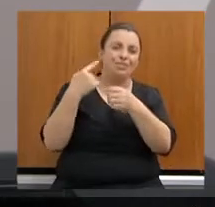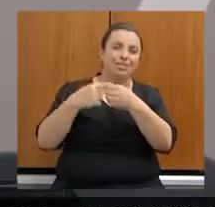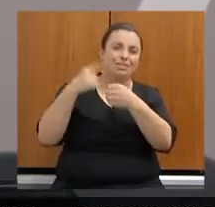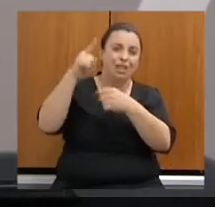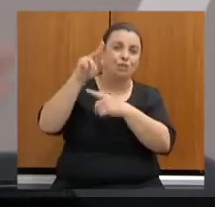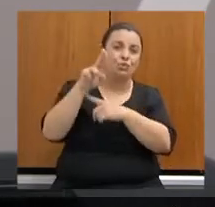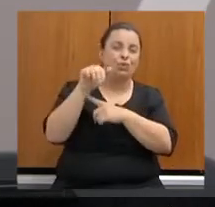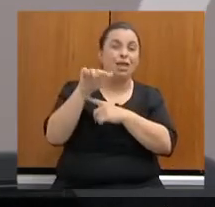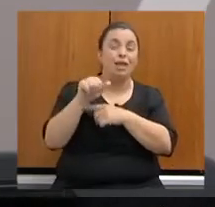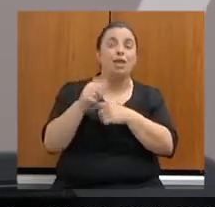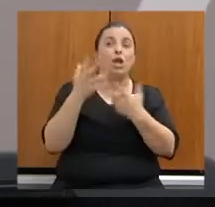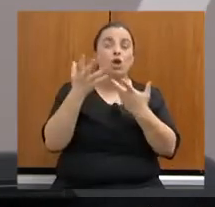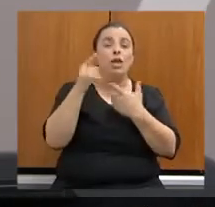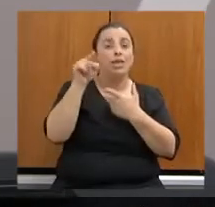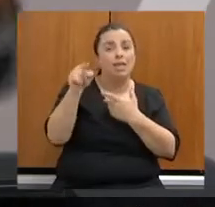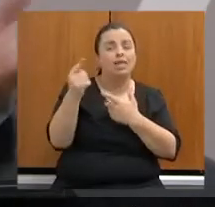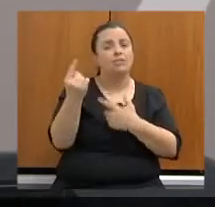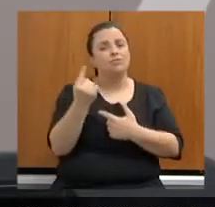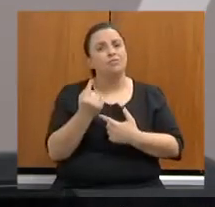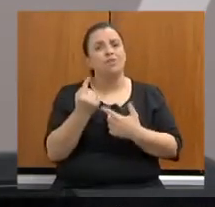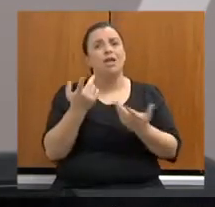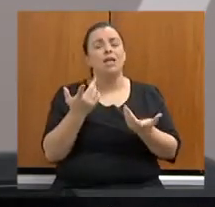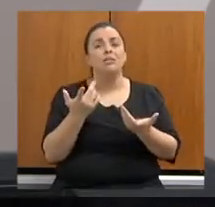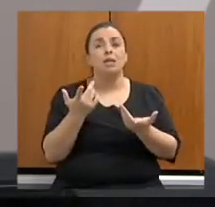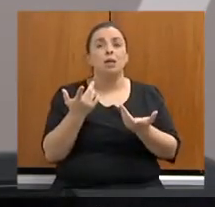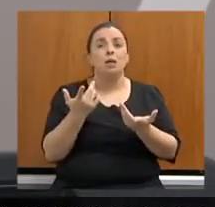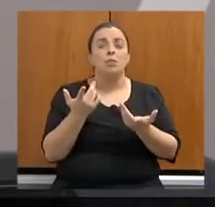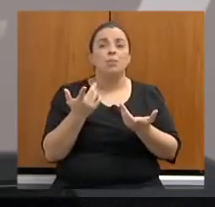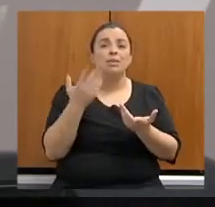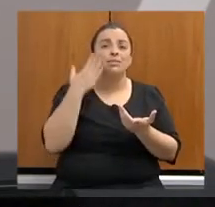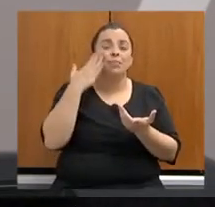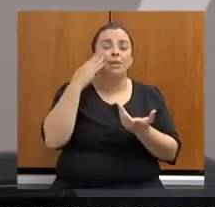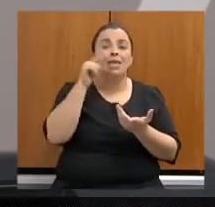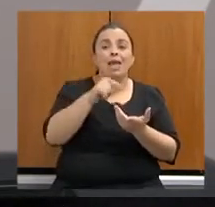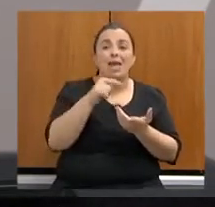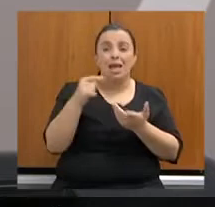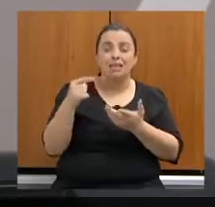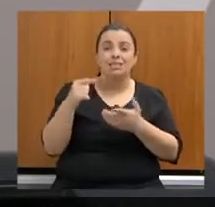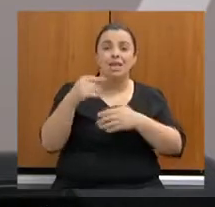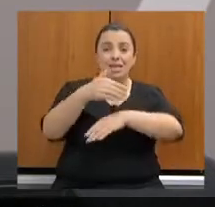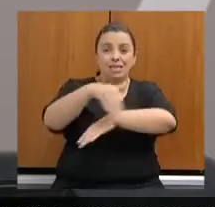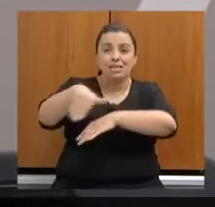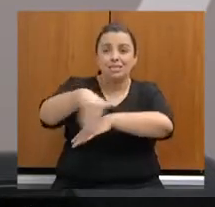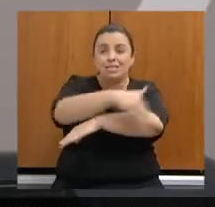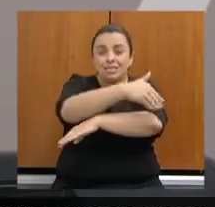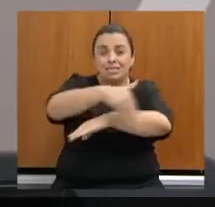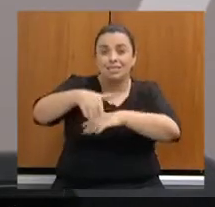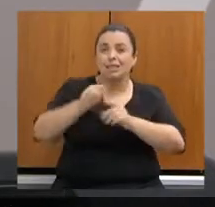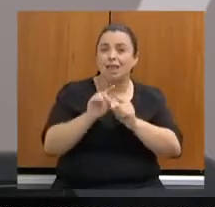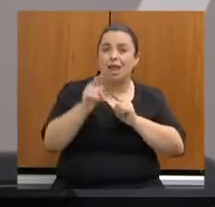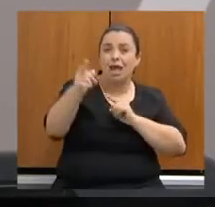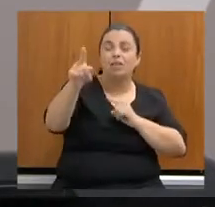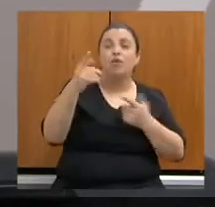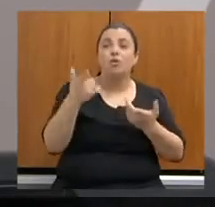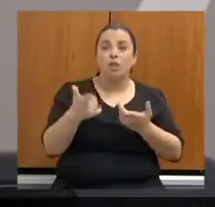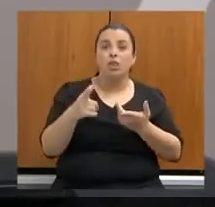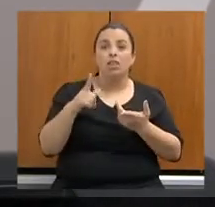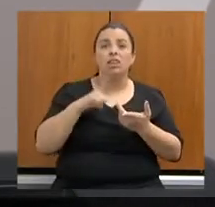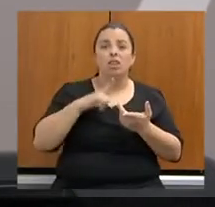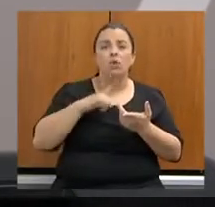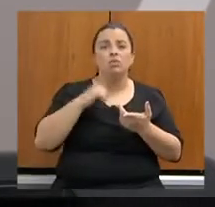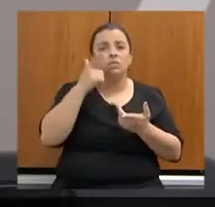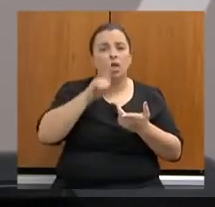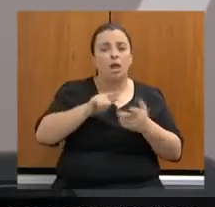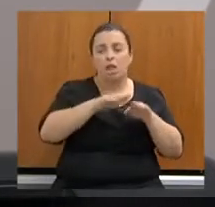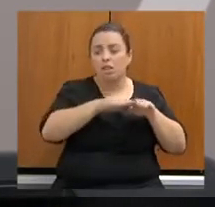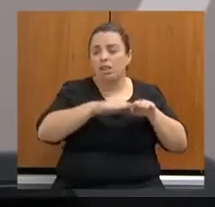eles gostariam que isso MS dele pudesse ser usado para que essa estrada fosse assaltada visto que o nosso Governador fez